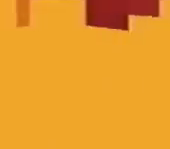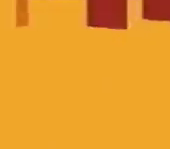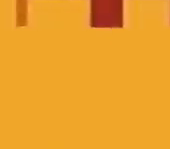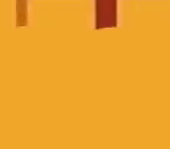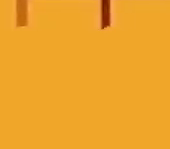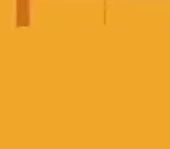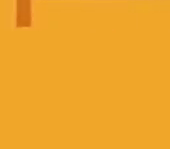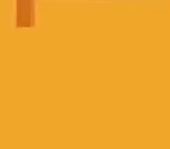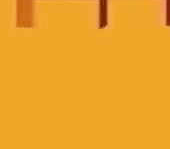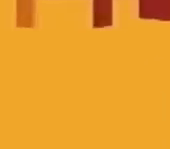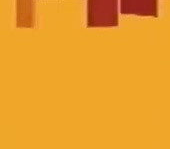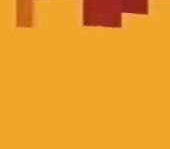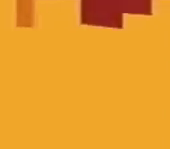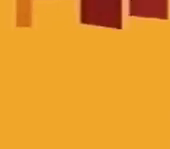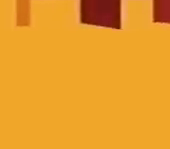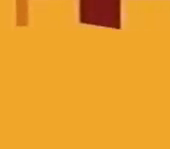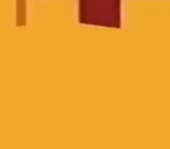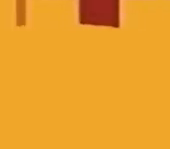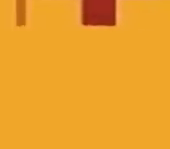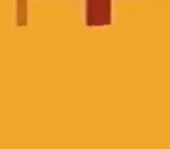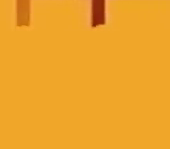rtp2 quem vê quer